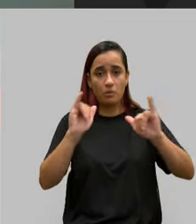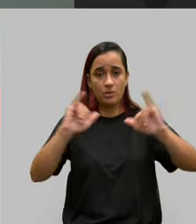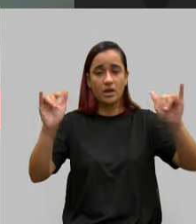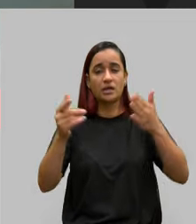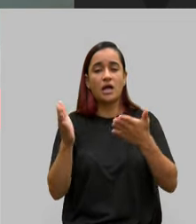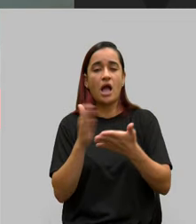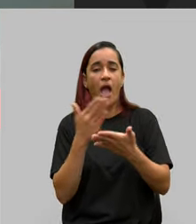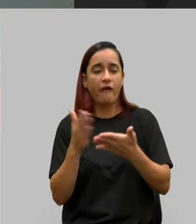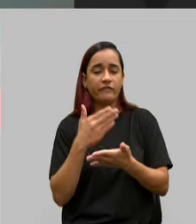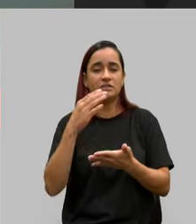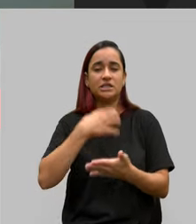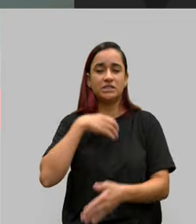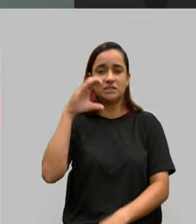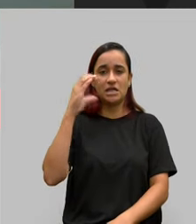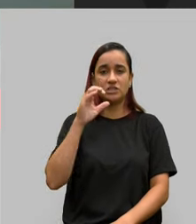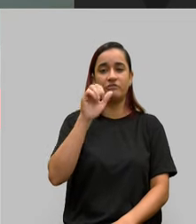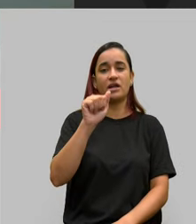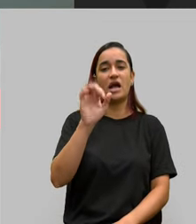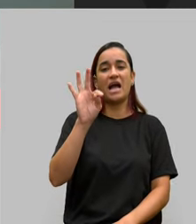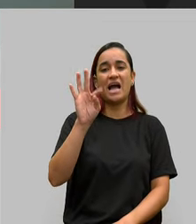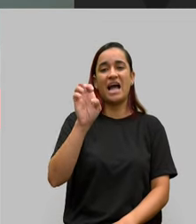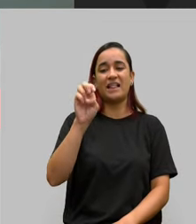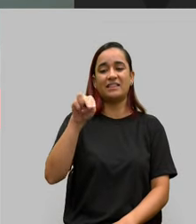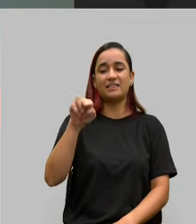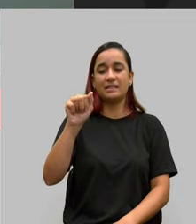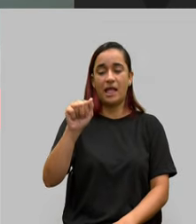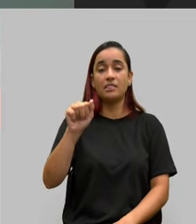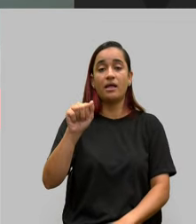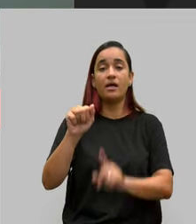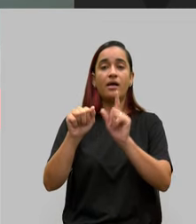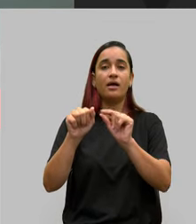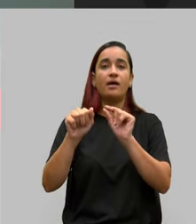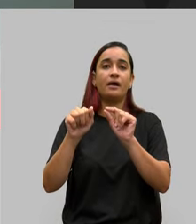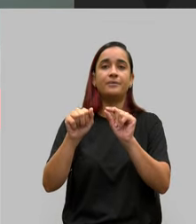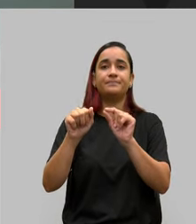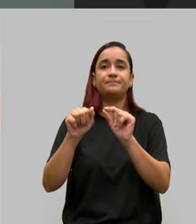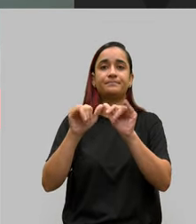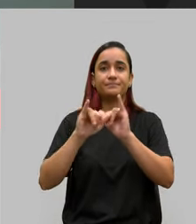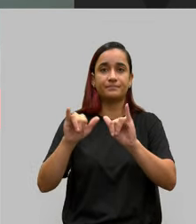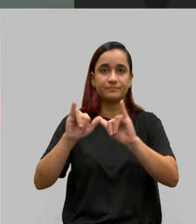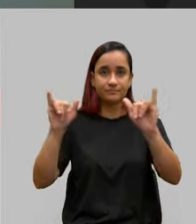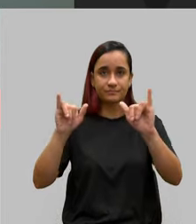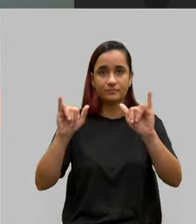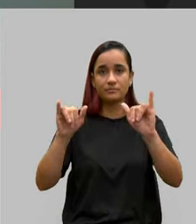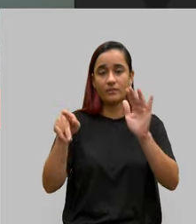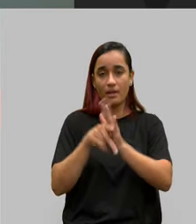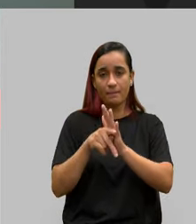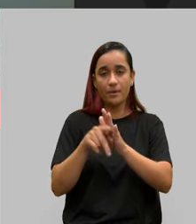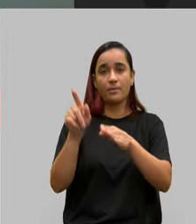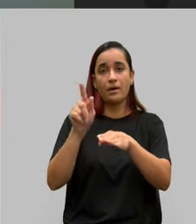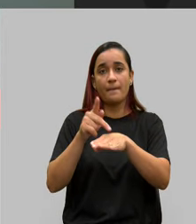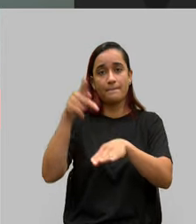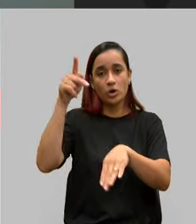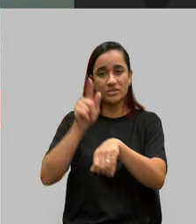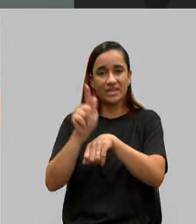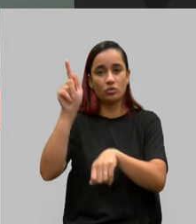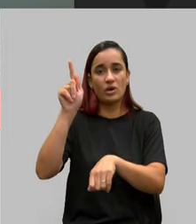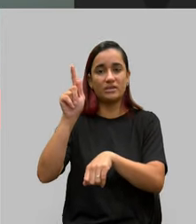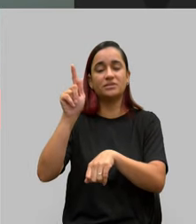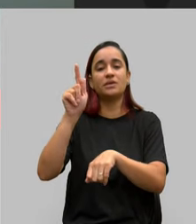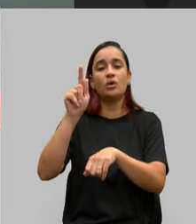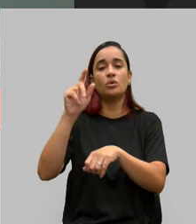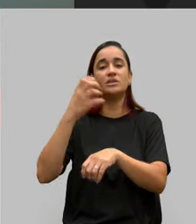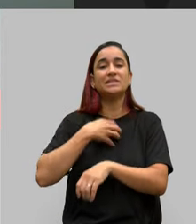científica a Atena Editora um uma da prós graduação de morfo do centro de